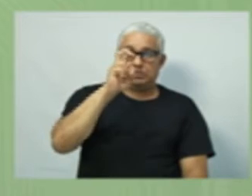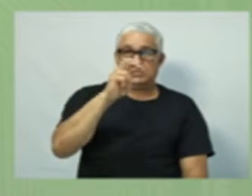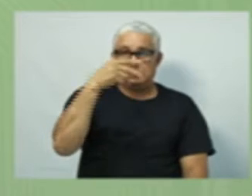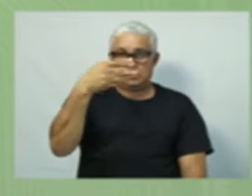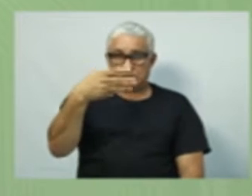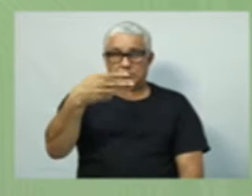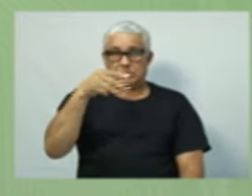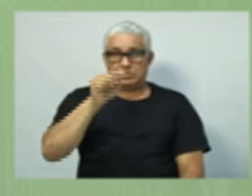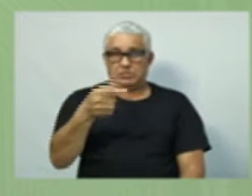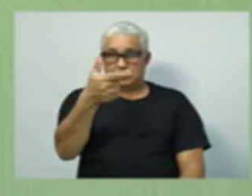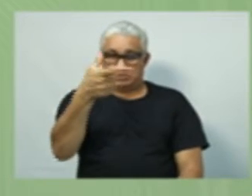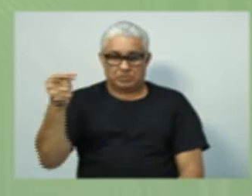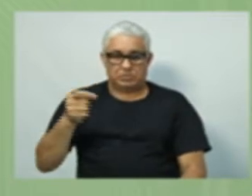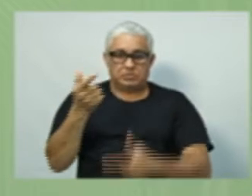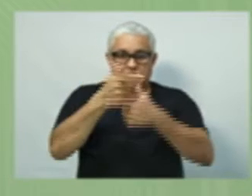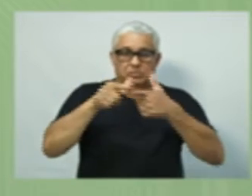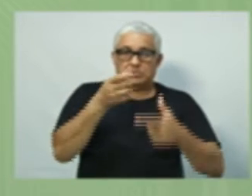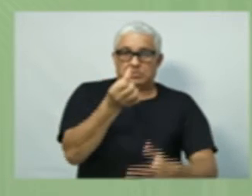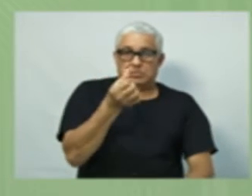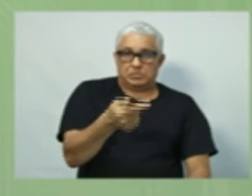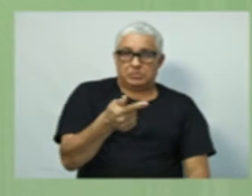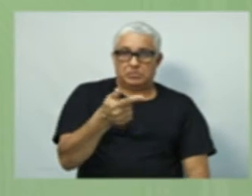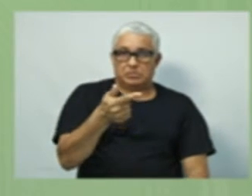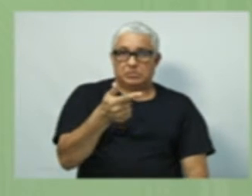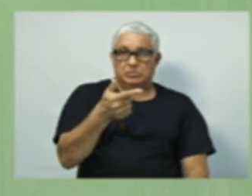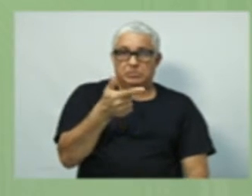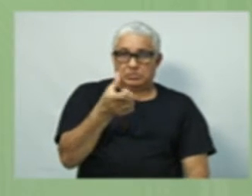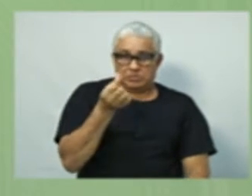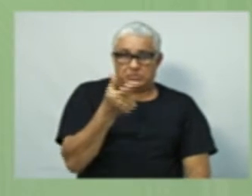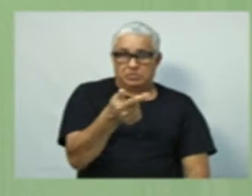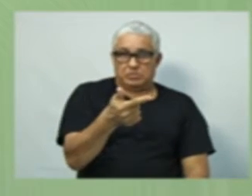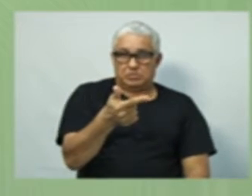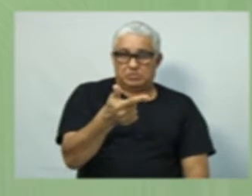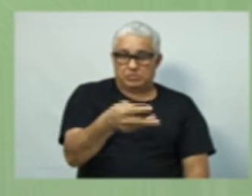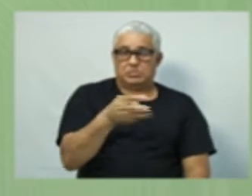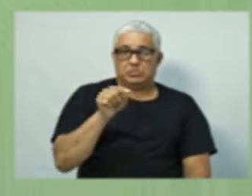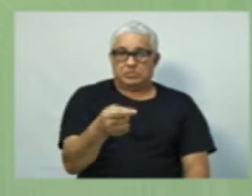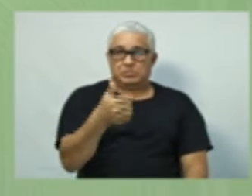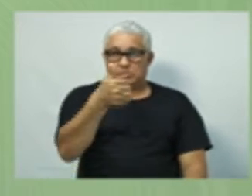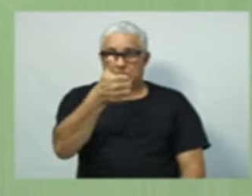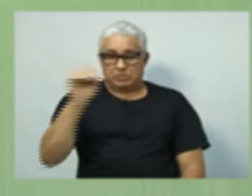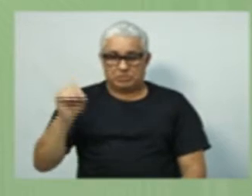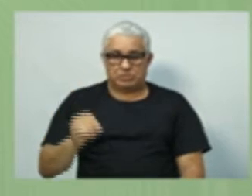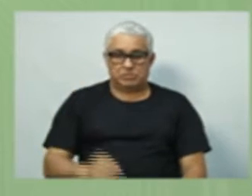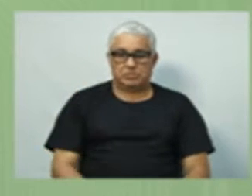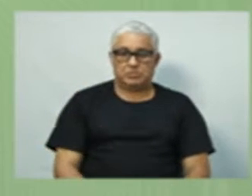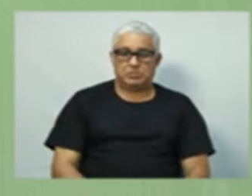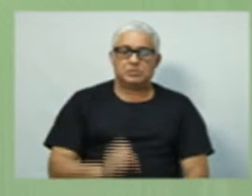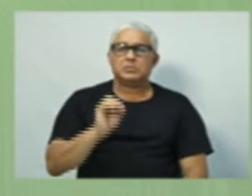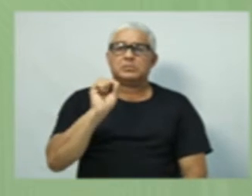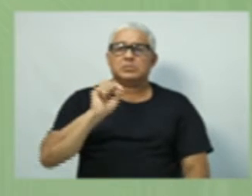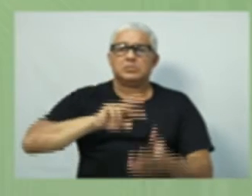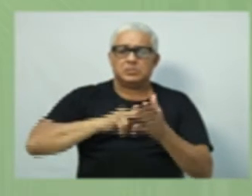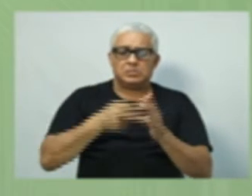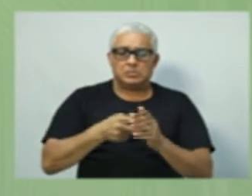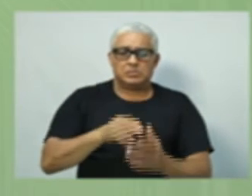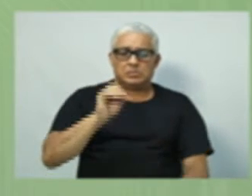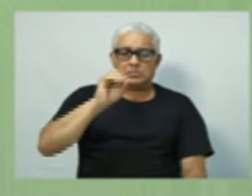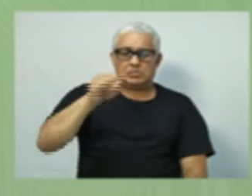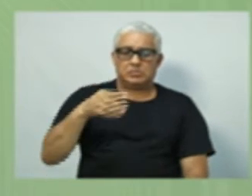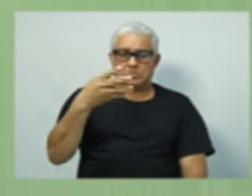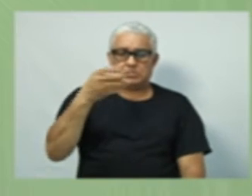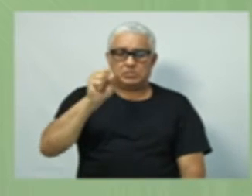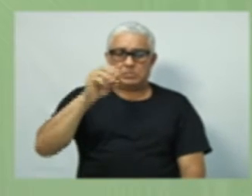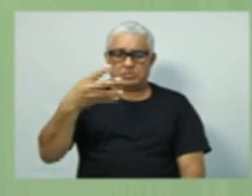310 ou 84,31 por cento o que quer dizer isso professor adriano aqui significa